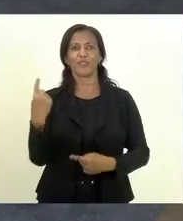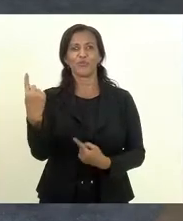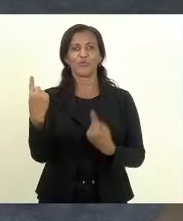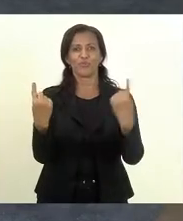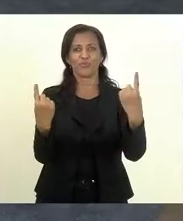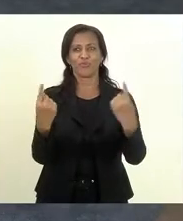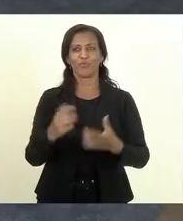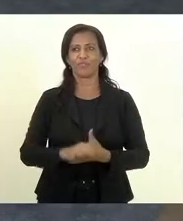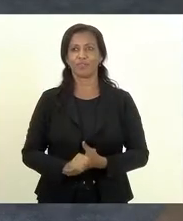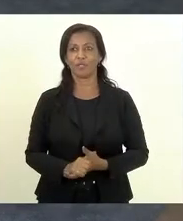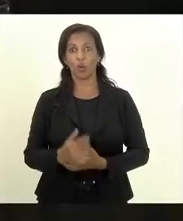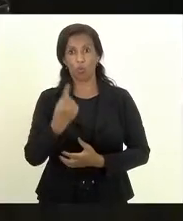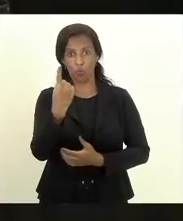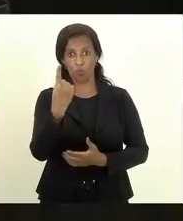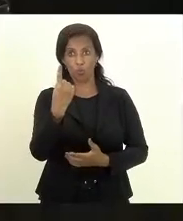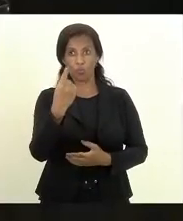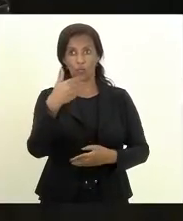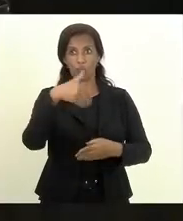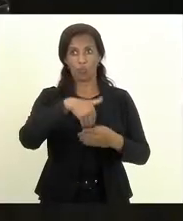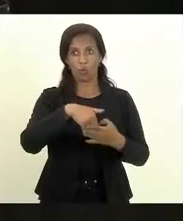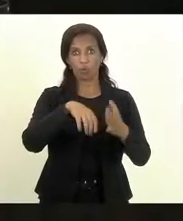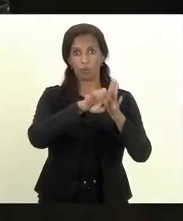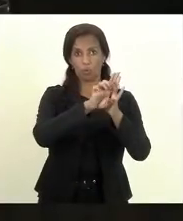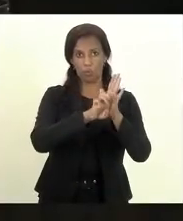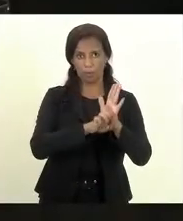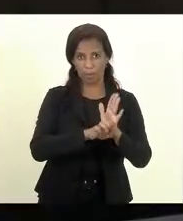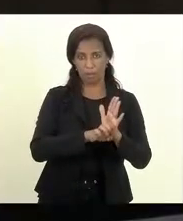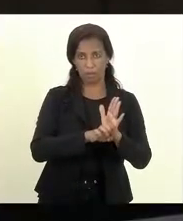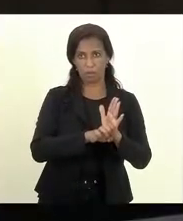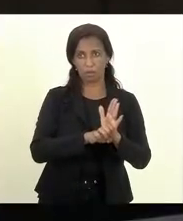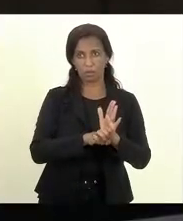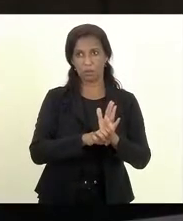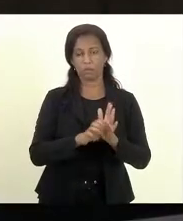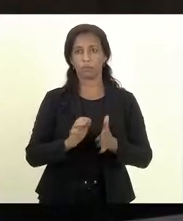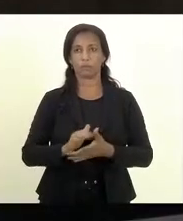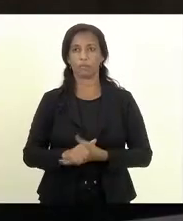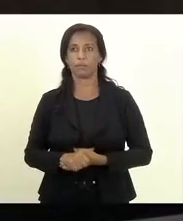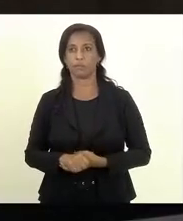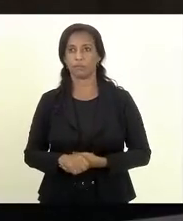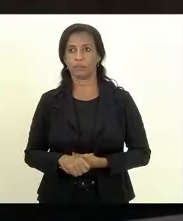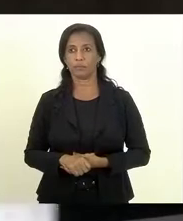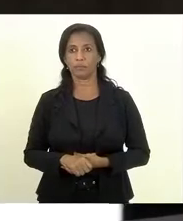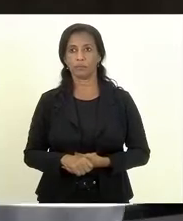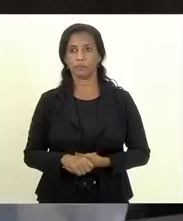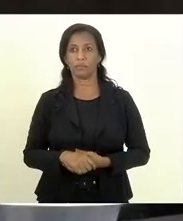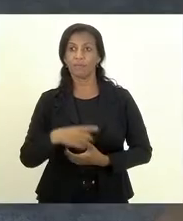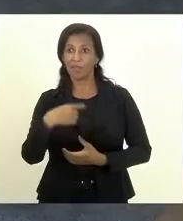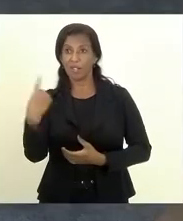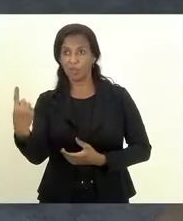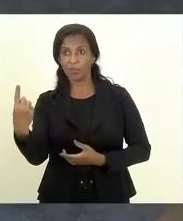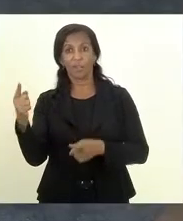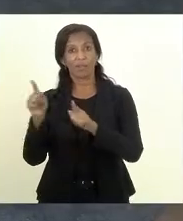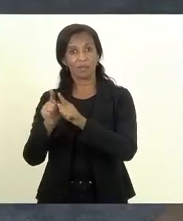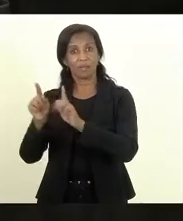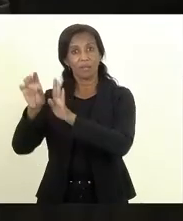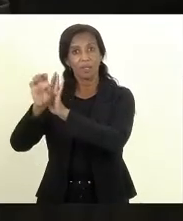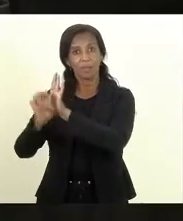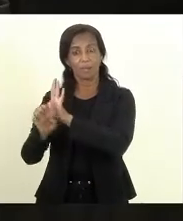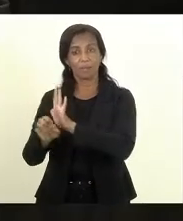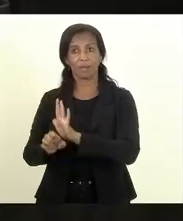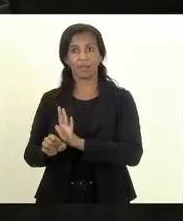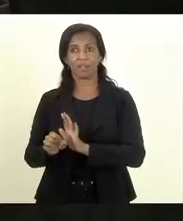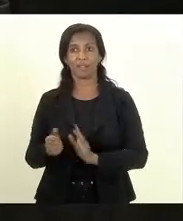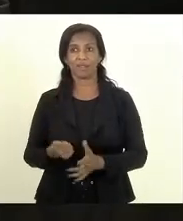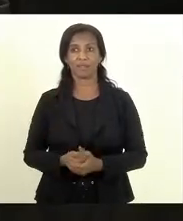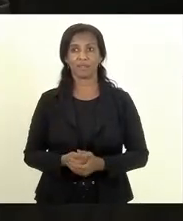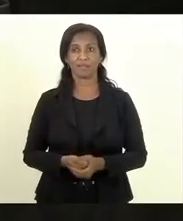Um voto com emendas. É, o meu voto é com emendas e o dele também. O meu também. Também com emendas. Mas tem as emendas do Luiz Paulo